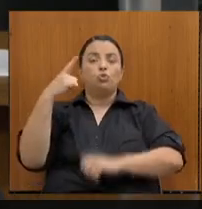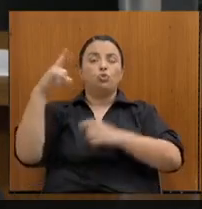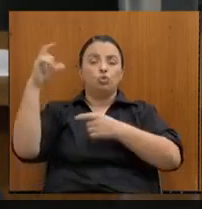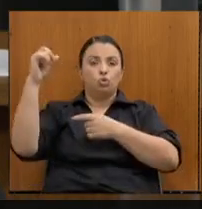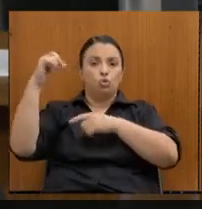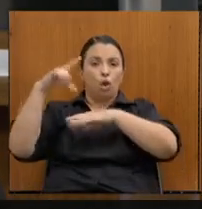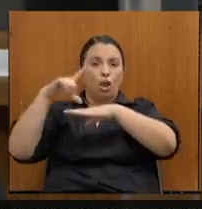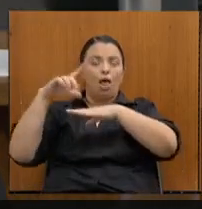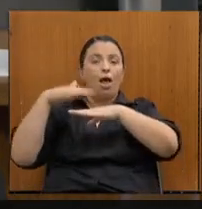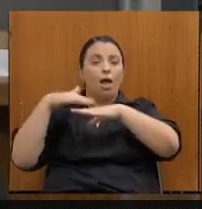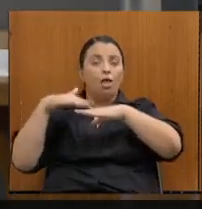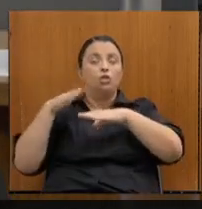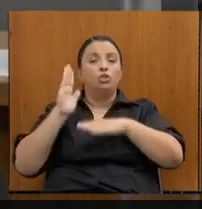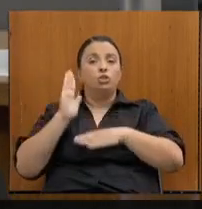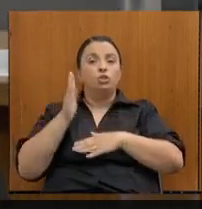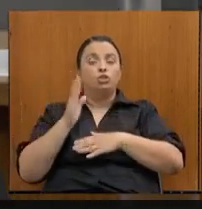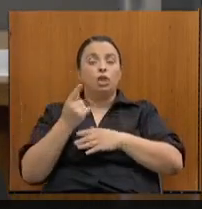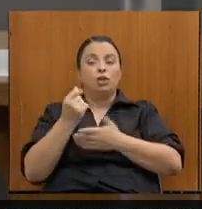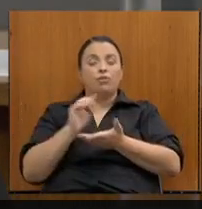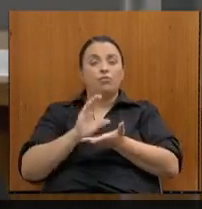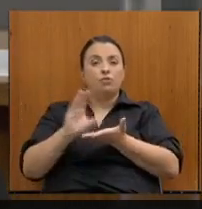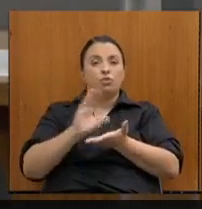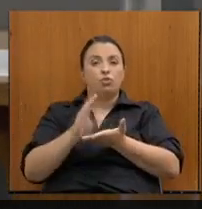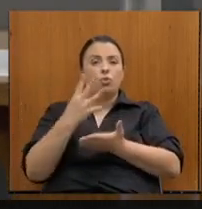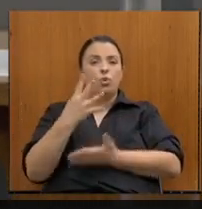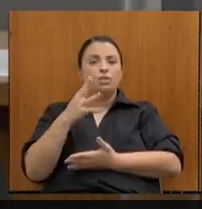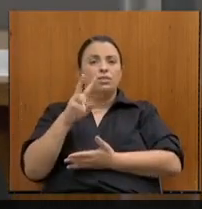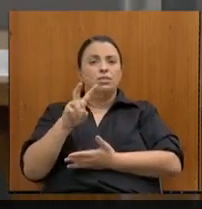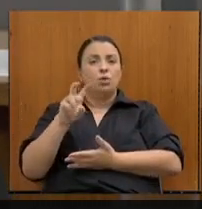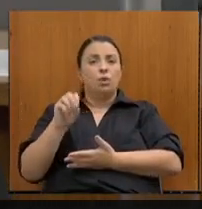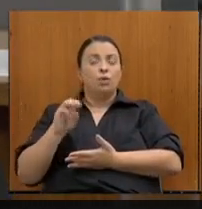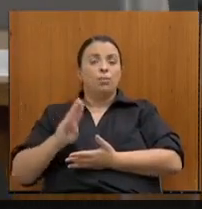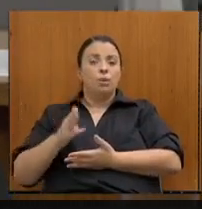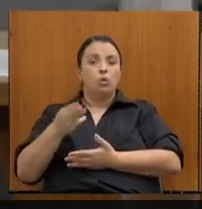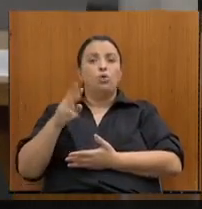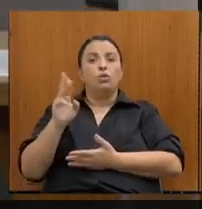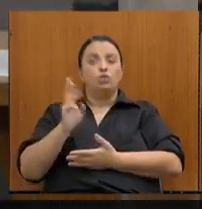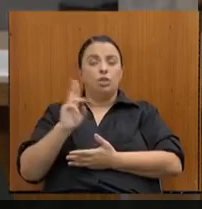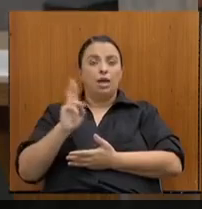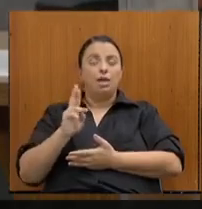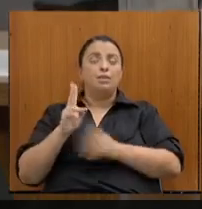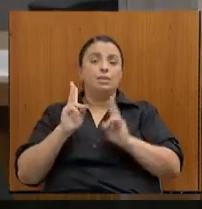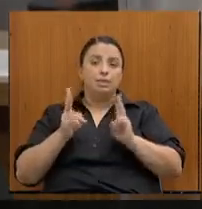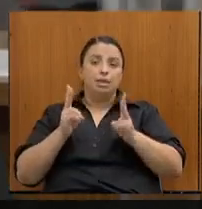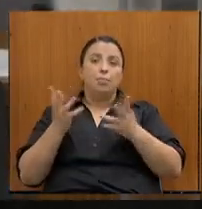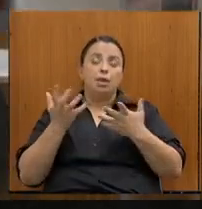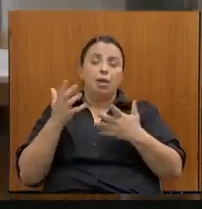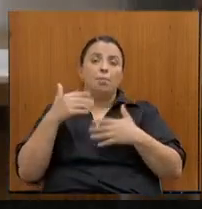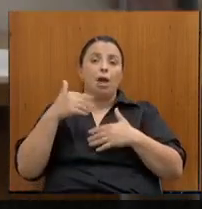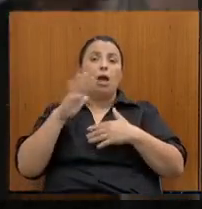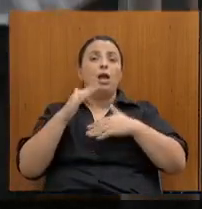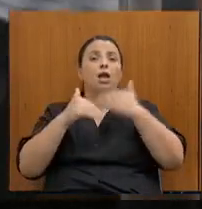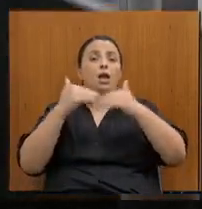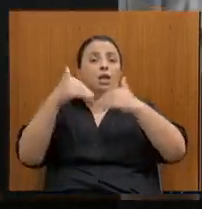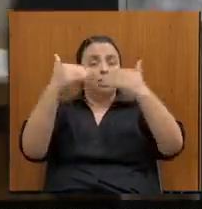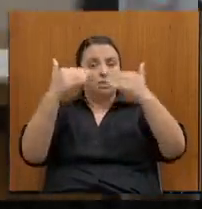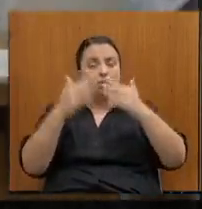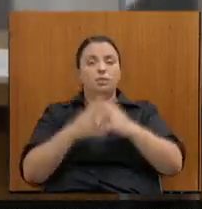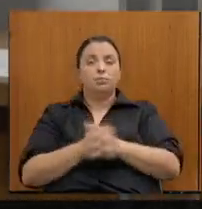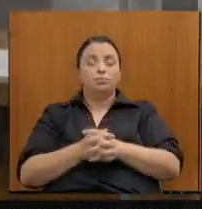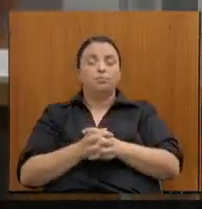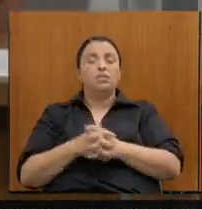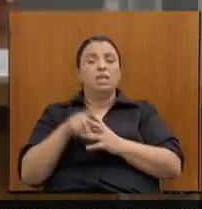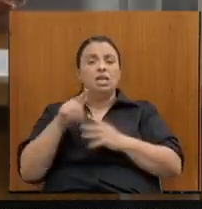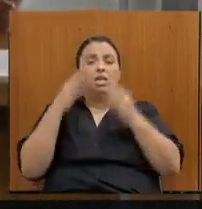750 milhões de reais aqui no estado de Minas Gerais e está sempre procurando crescer e desse